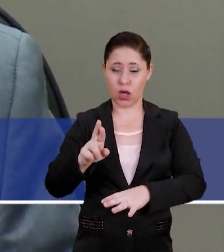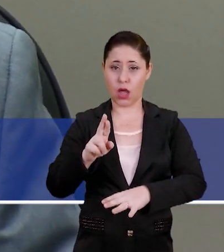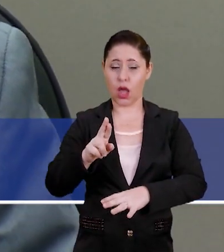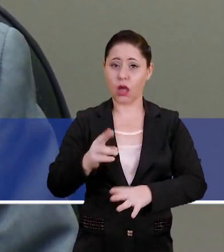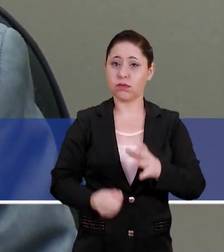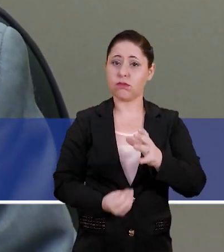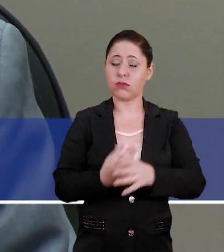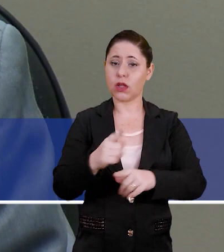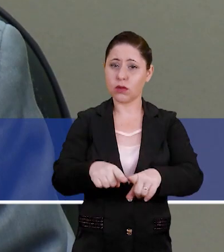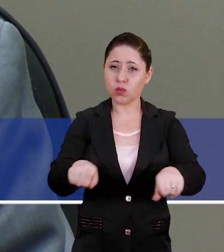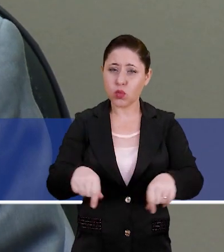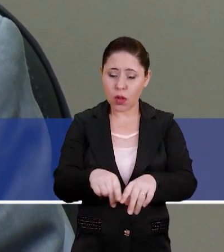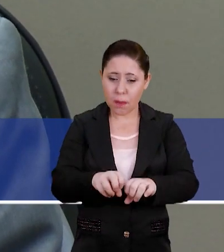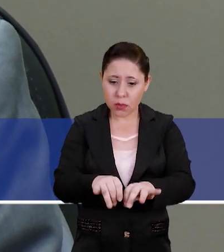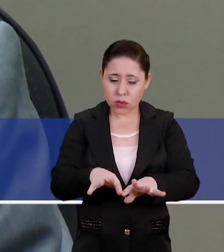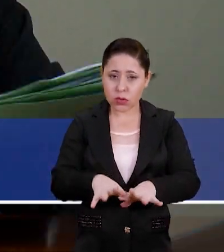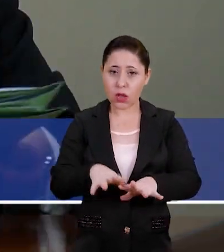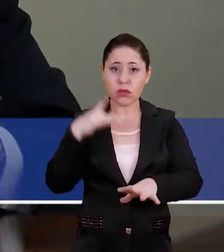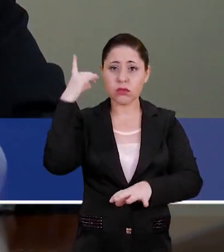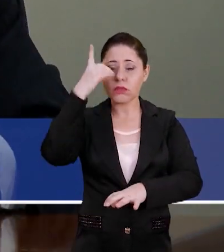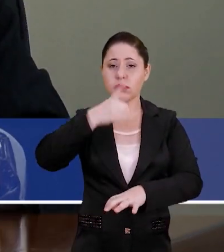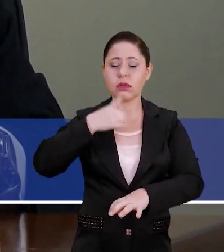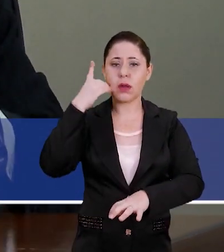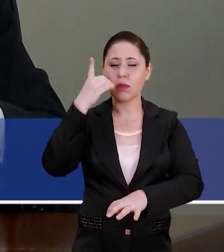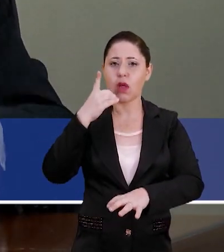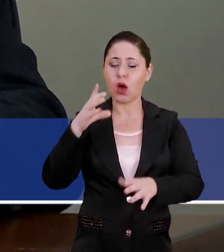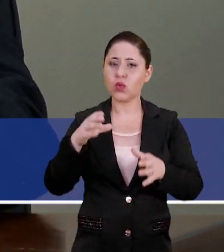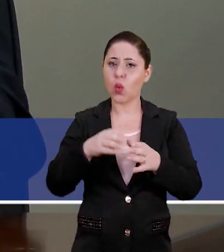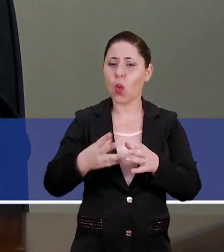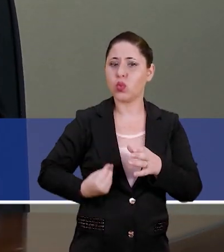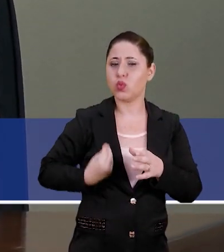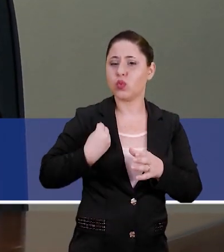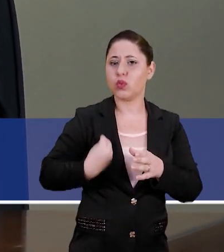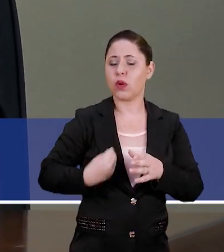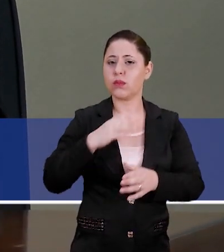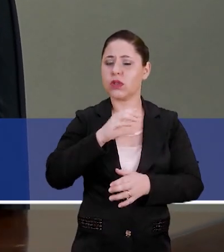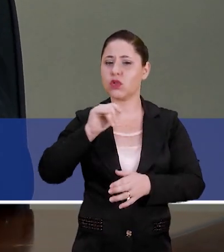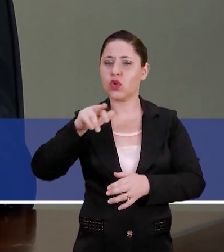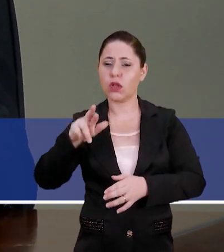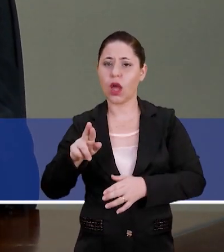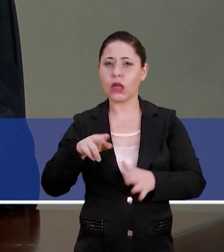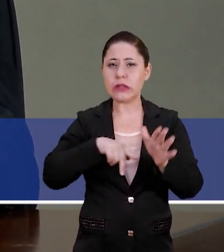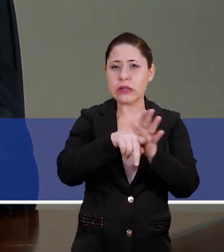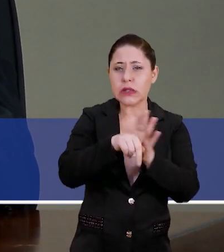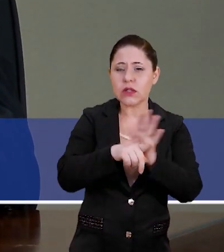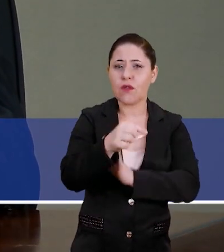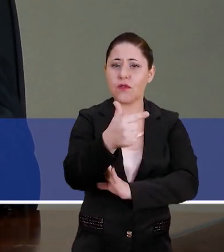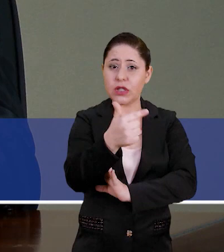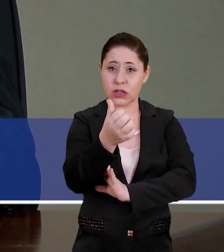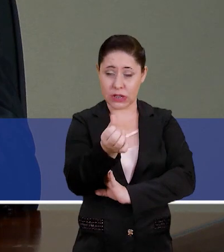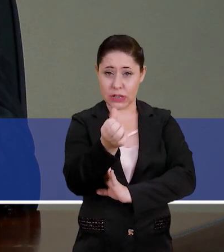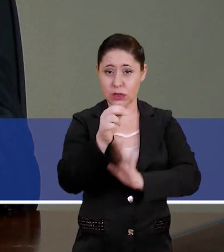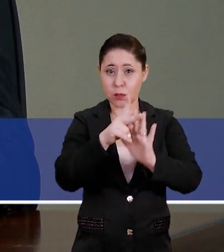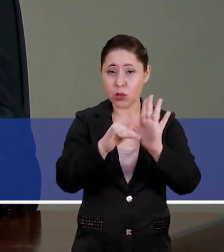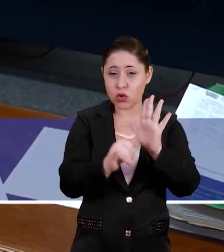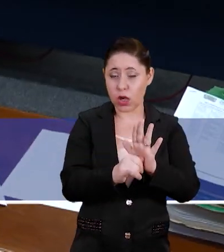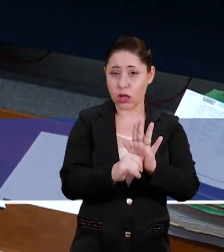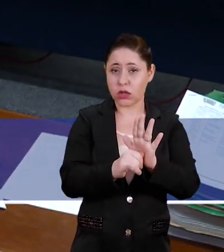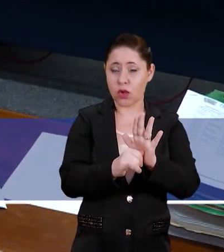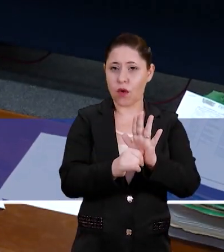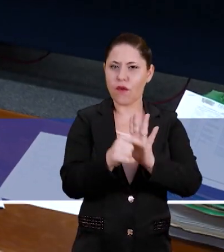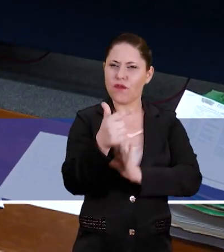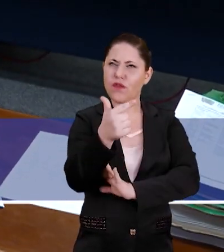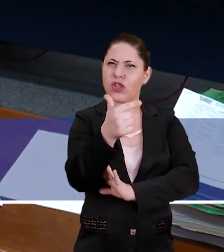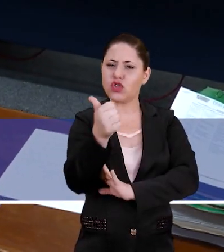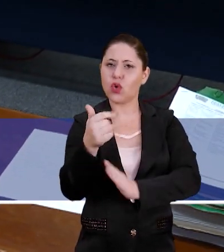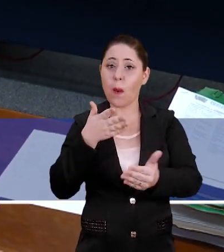CCJR, realizada no plenarinho Nelito Câmara, os deputados integrantes da comissão analisaram 26 projetos.